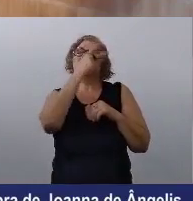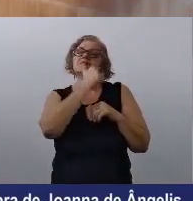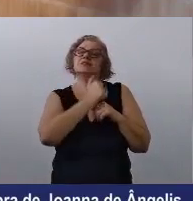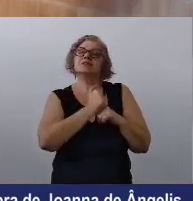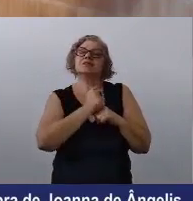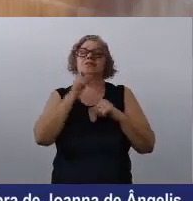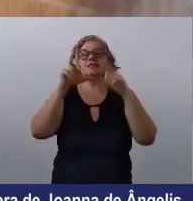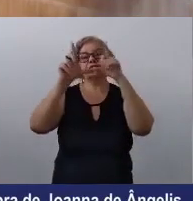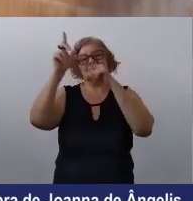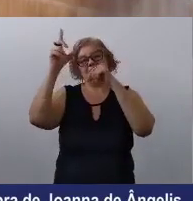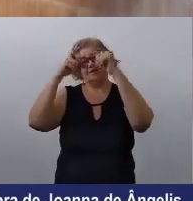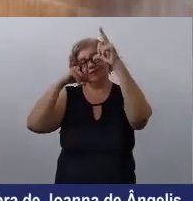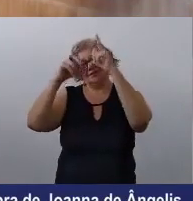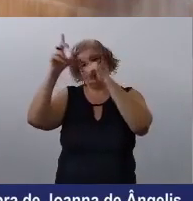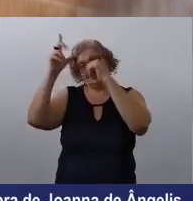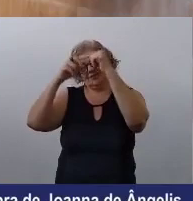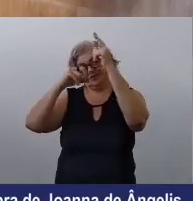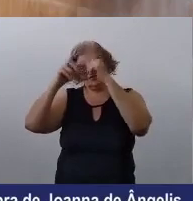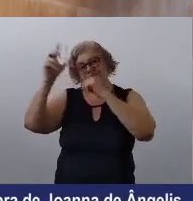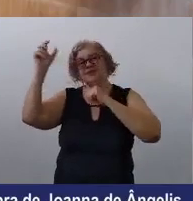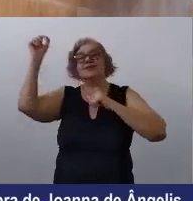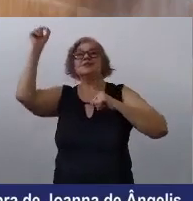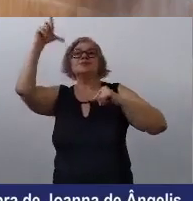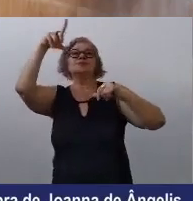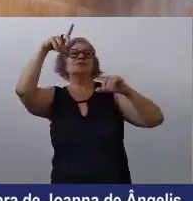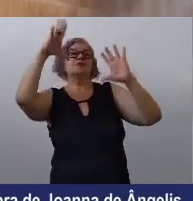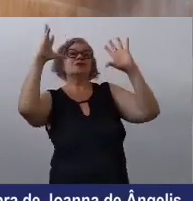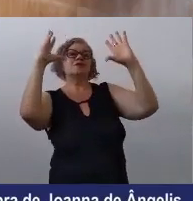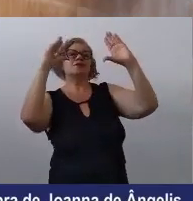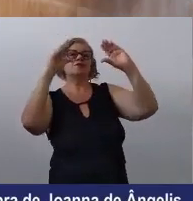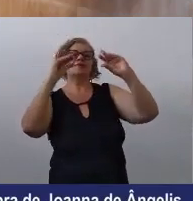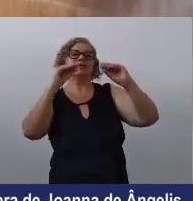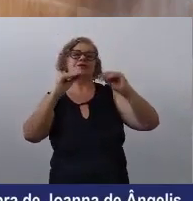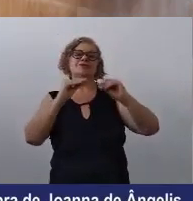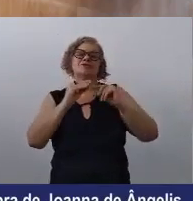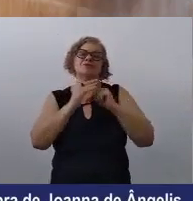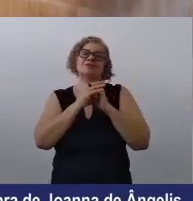pelas lindas estrelas que nos iluminam à noite,